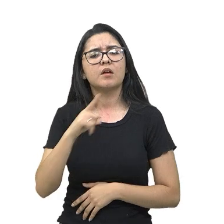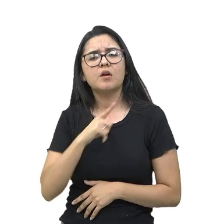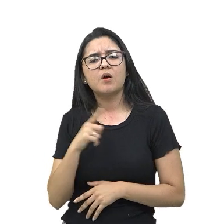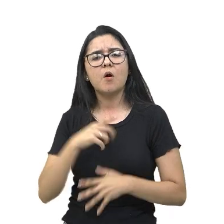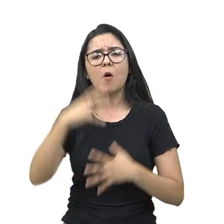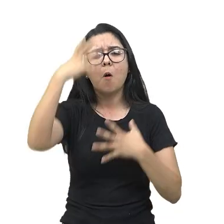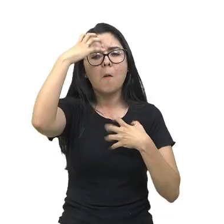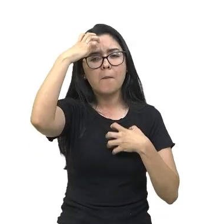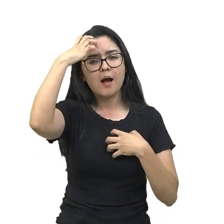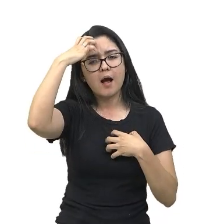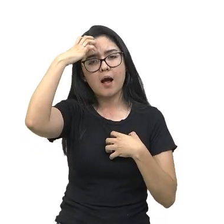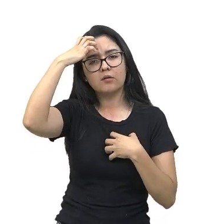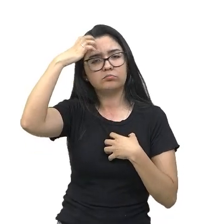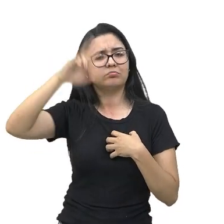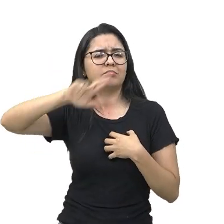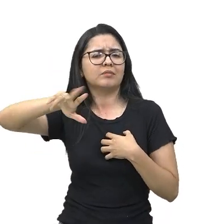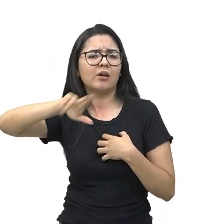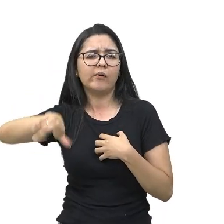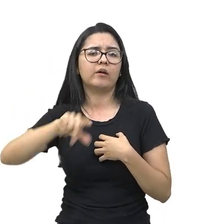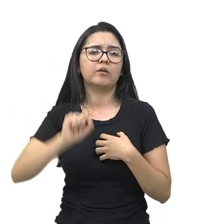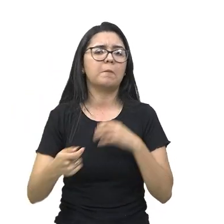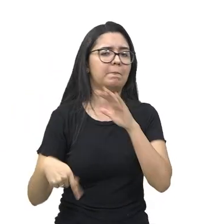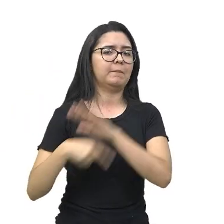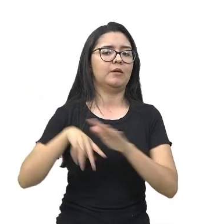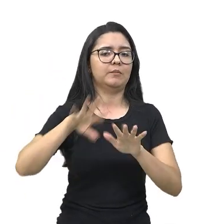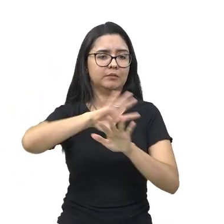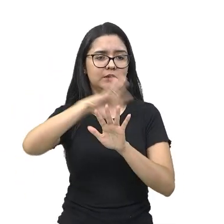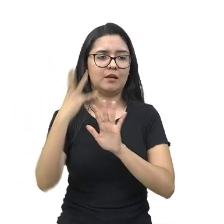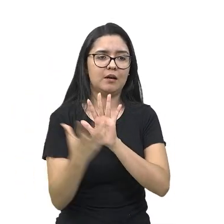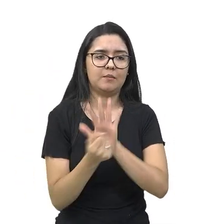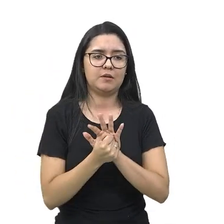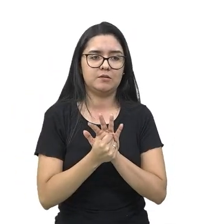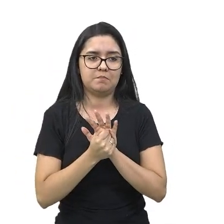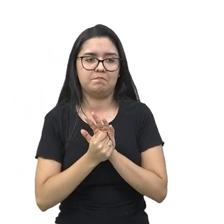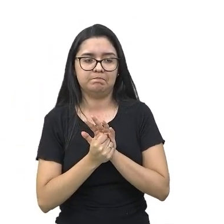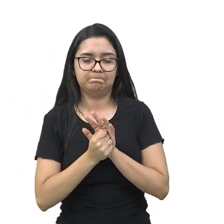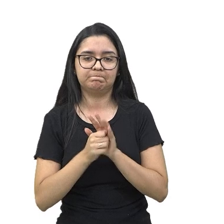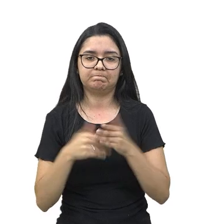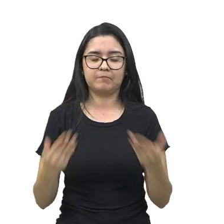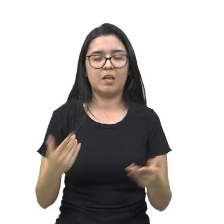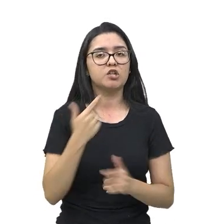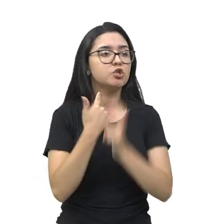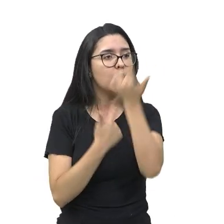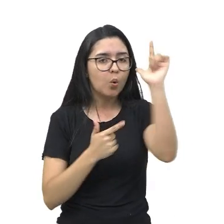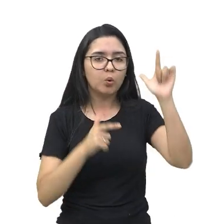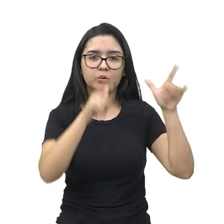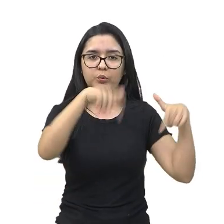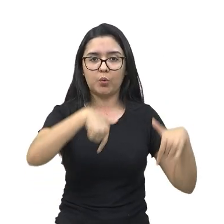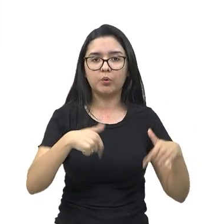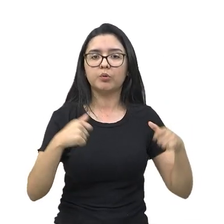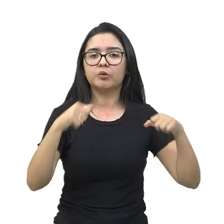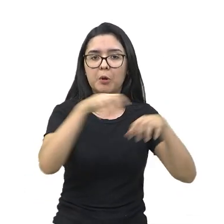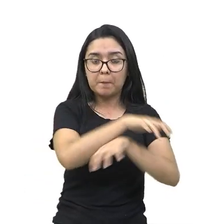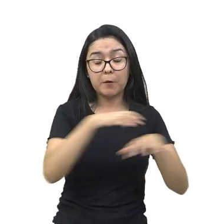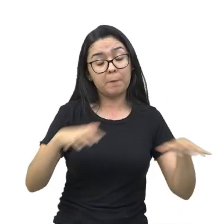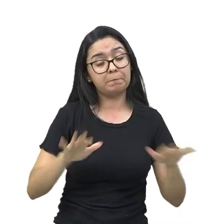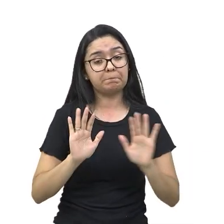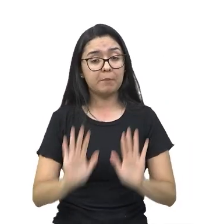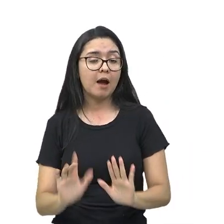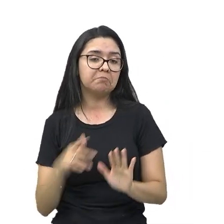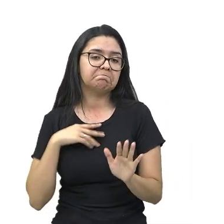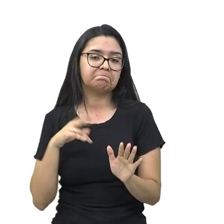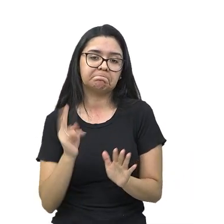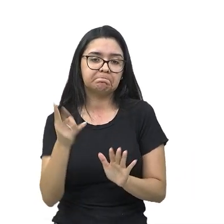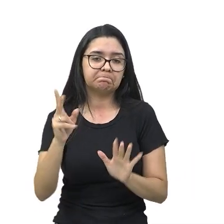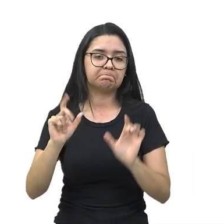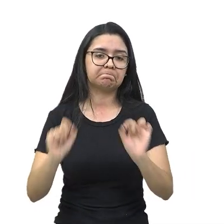que ele não faz parte da Amazônia, tudo bem, ele é de outro bioma, mas a gente deixa aqui também